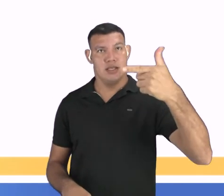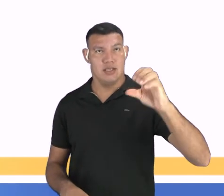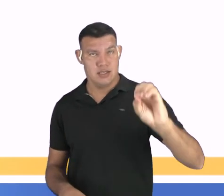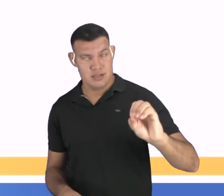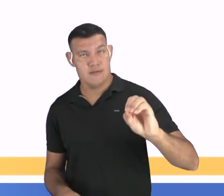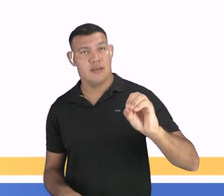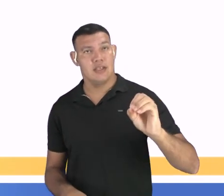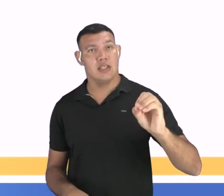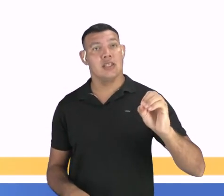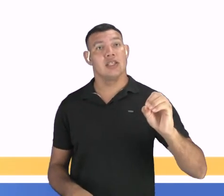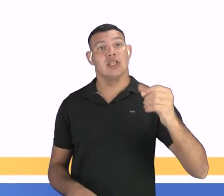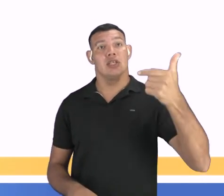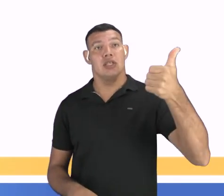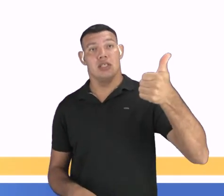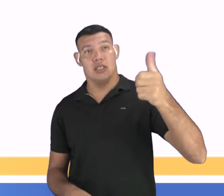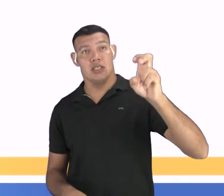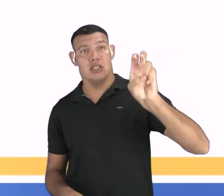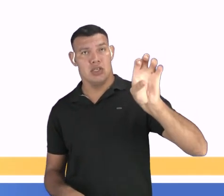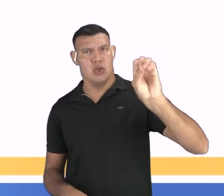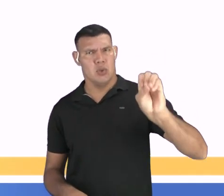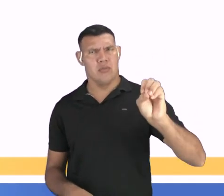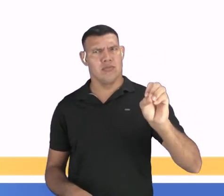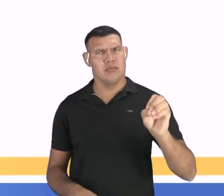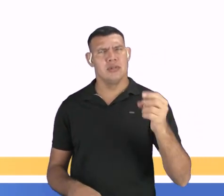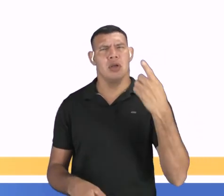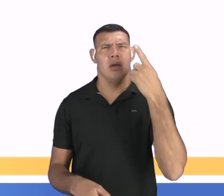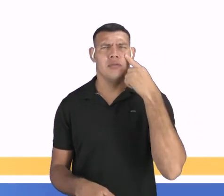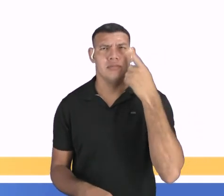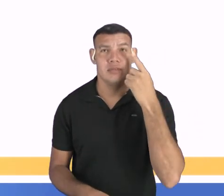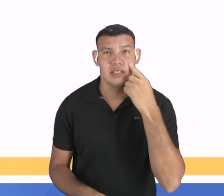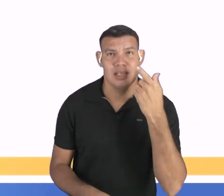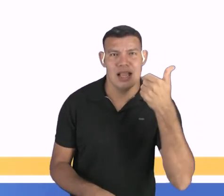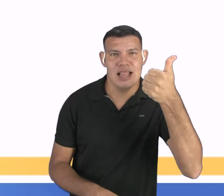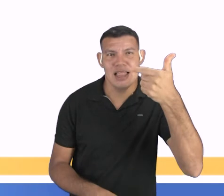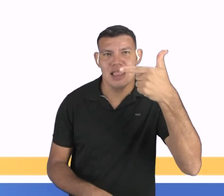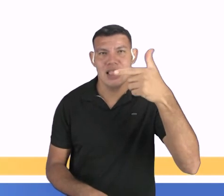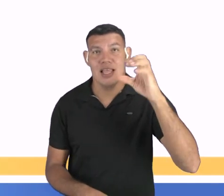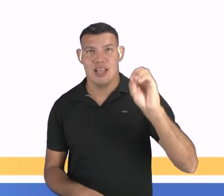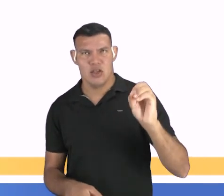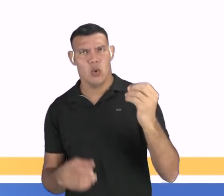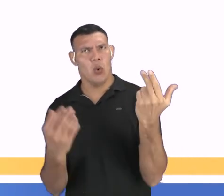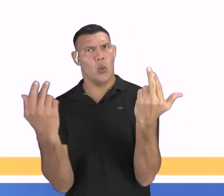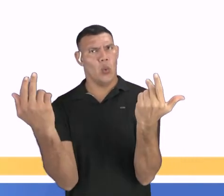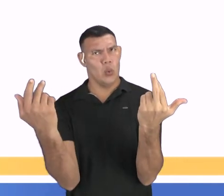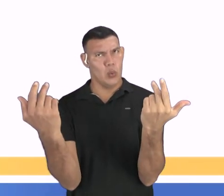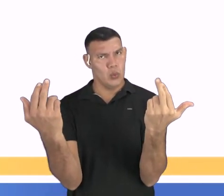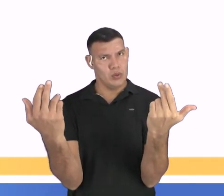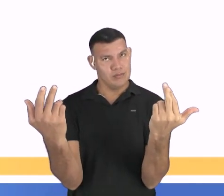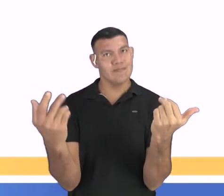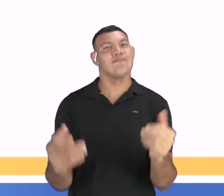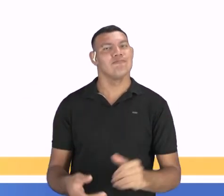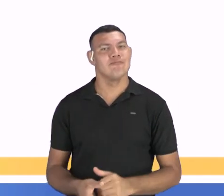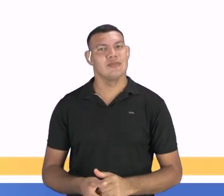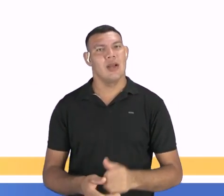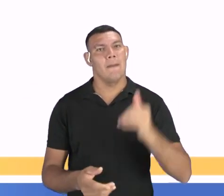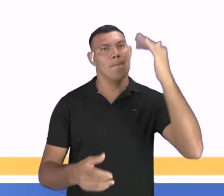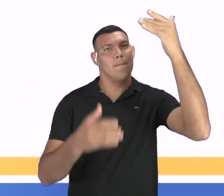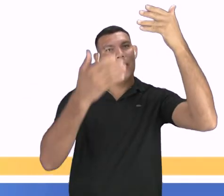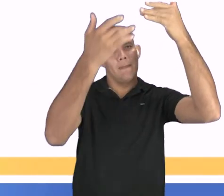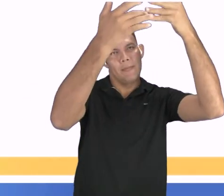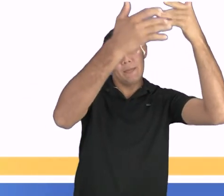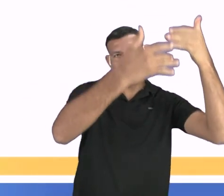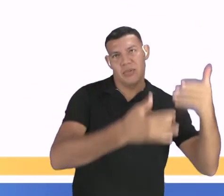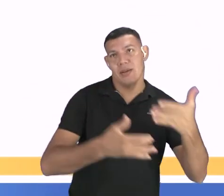2 números vai ser o 120, né? Que se repete aí nas 2 listagens que nós fizemos. Então, quer dizer